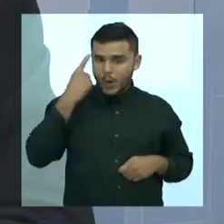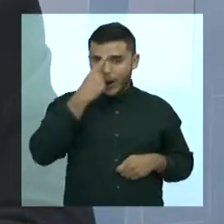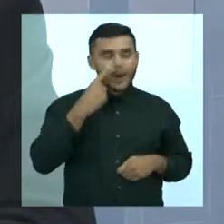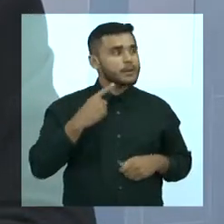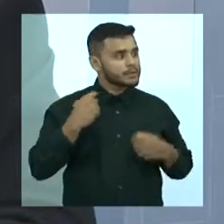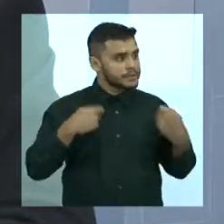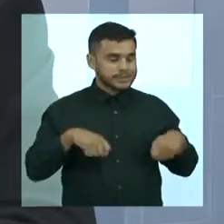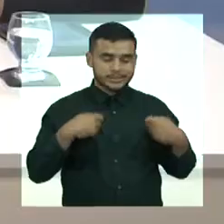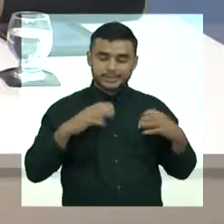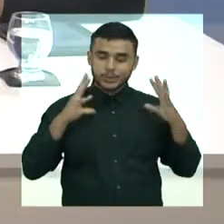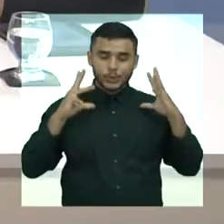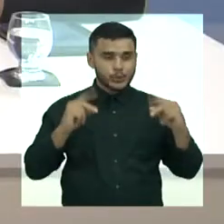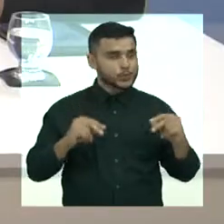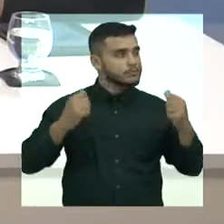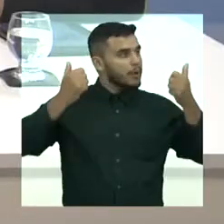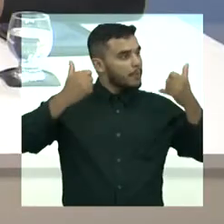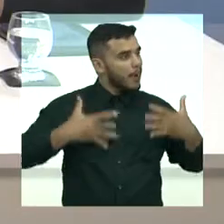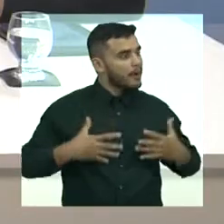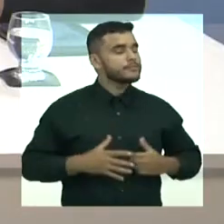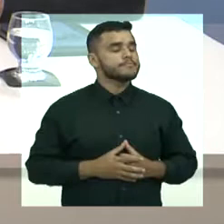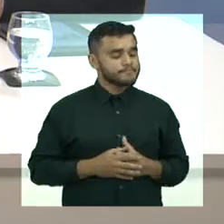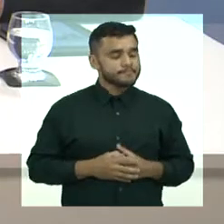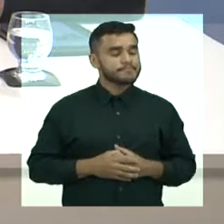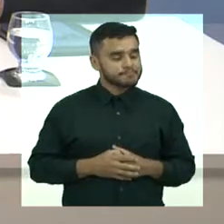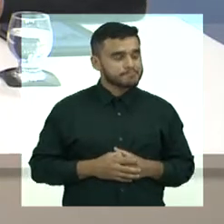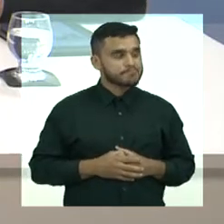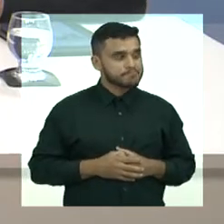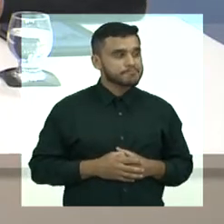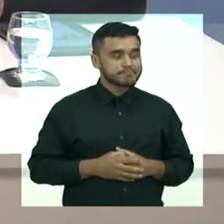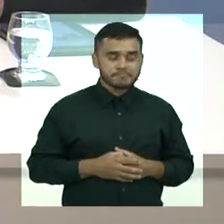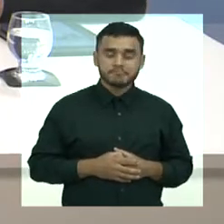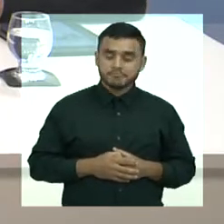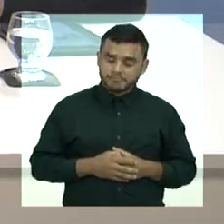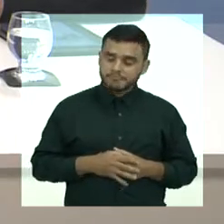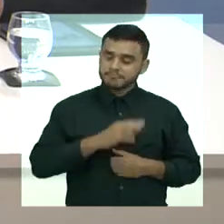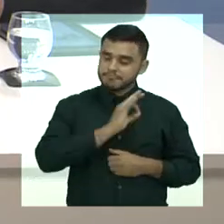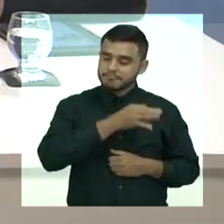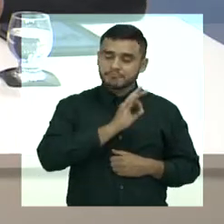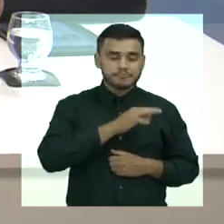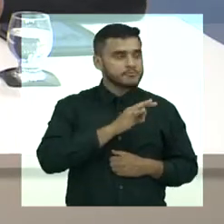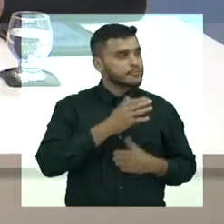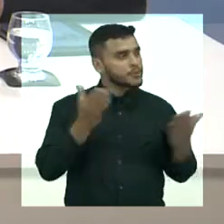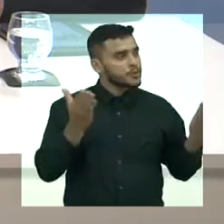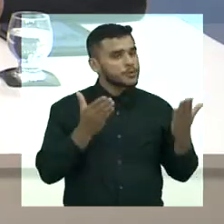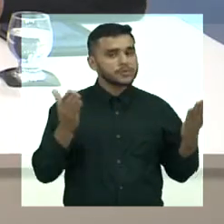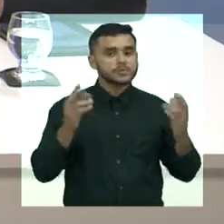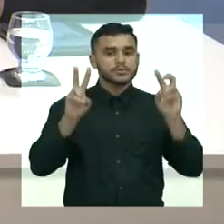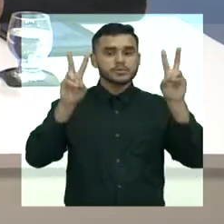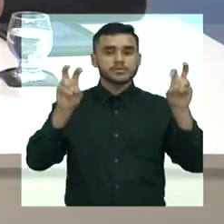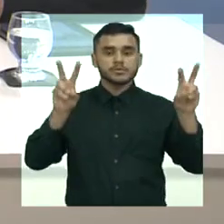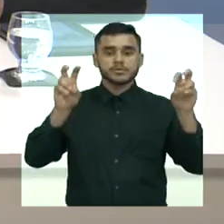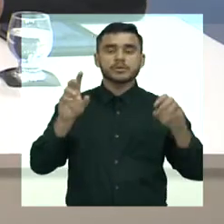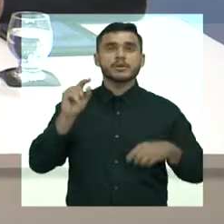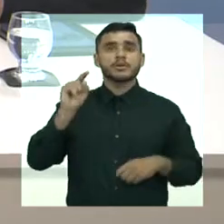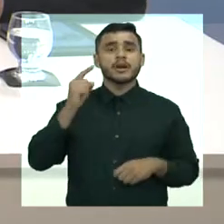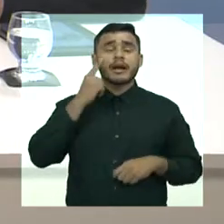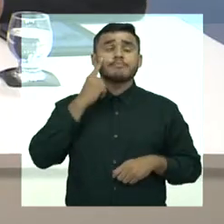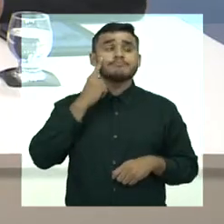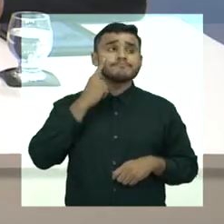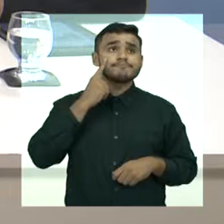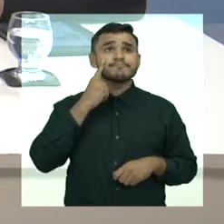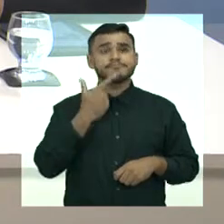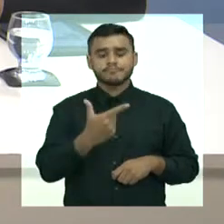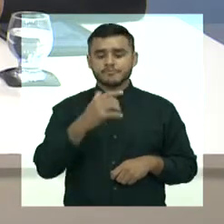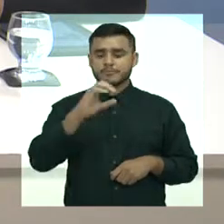tema muito próprio para se tratar agora, neste início de terceiro bloco, é 2022. Ah, mas